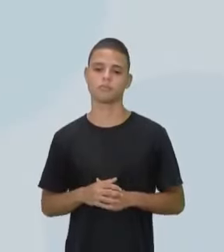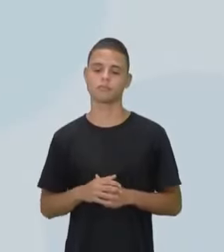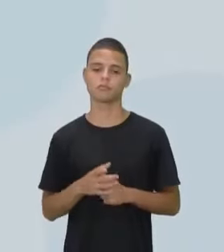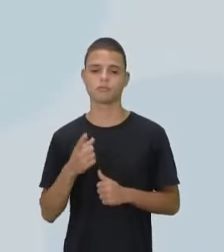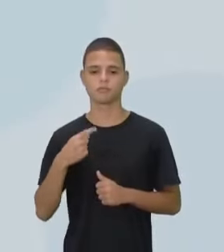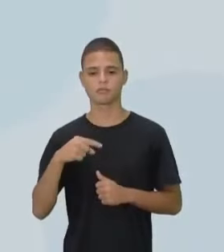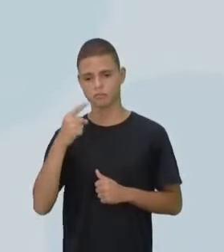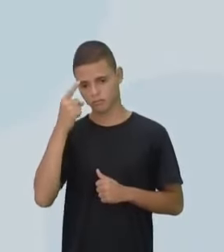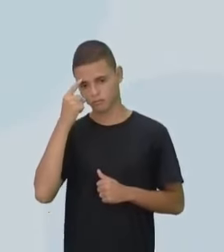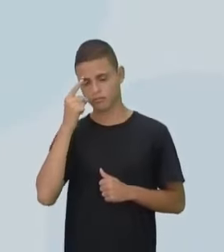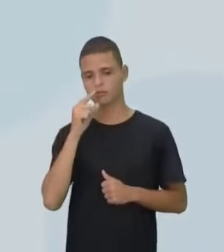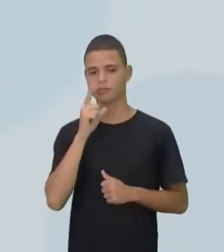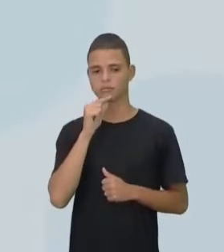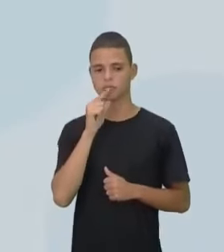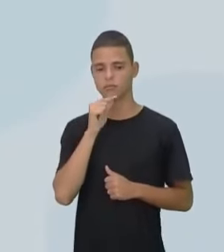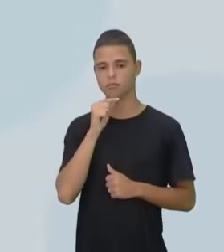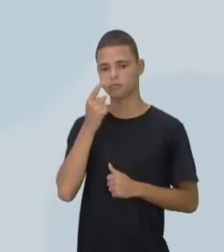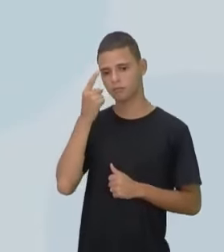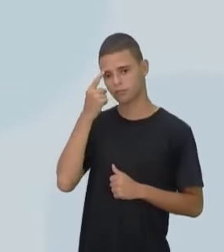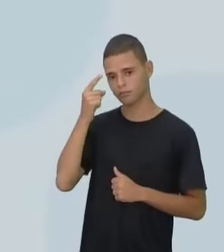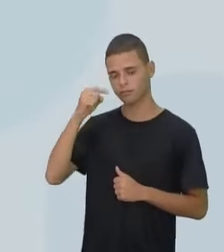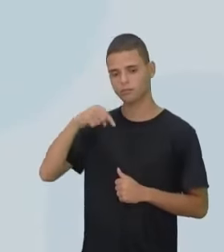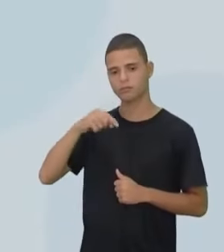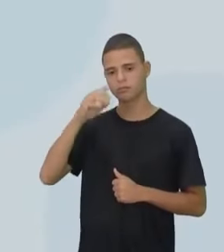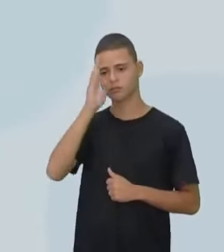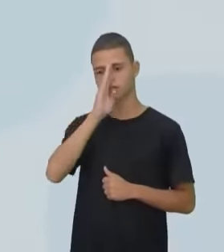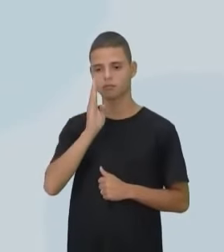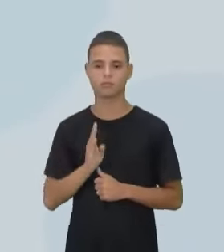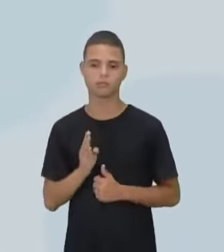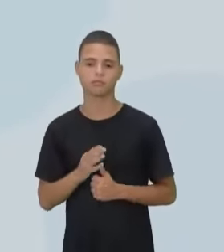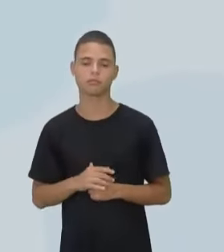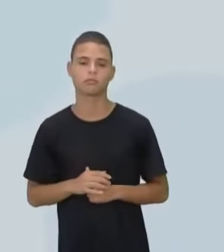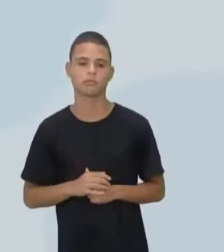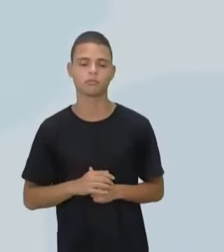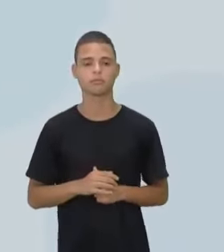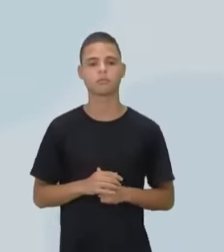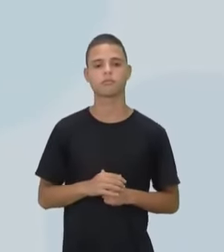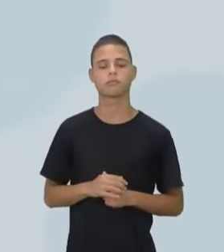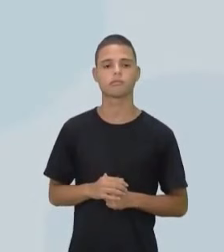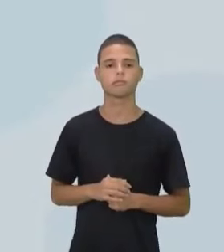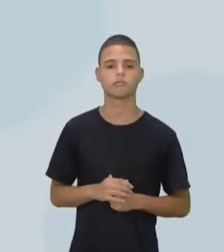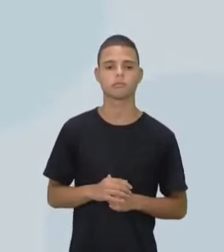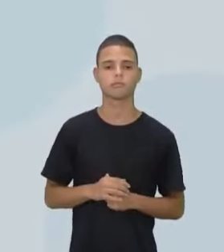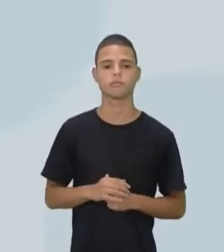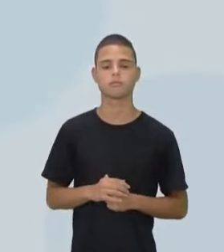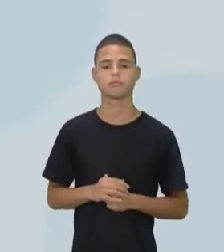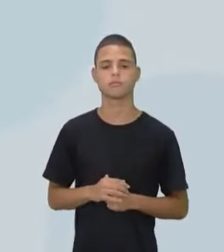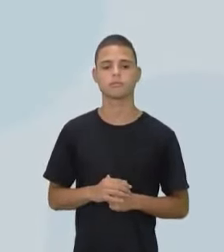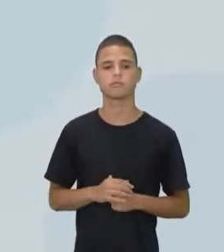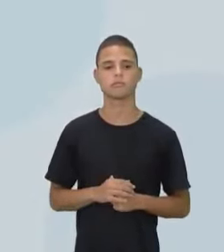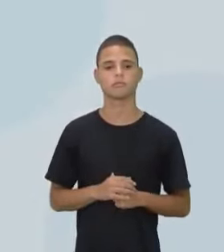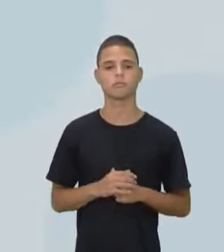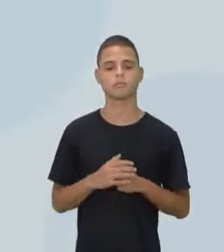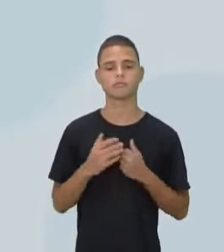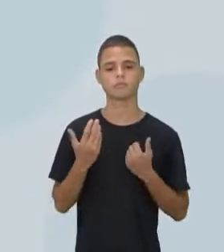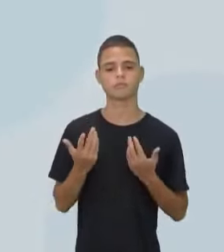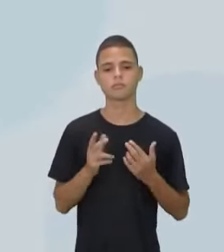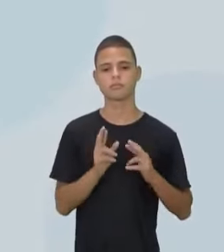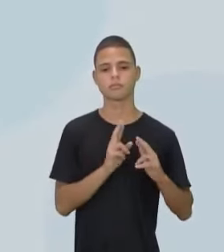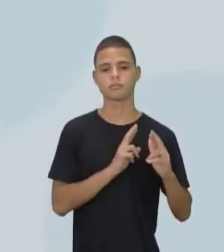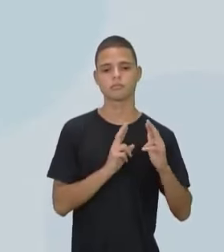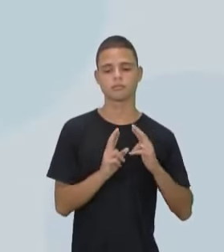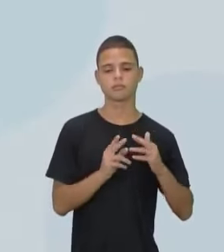gente fala de represa, aí pensando mais no nosso caso, né, aqui de Brasil, São Paulo, qual é a função de